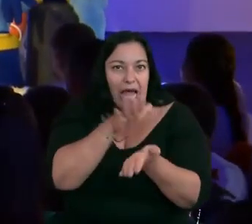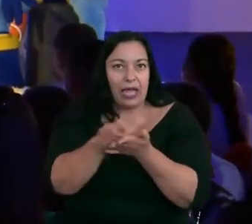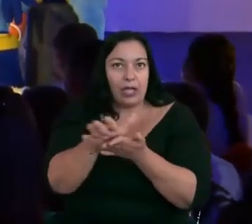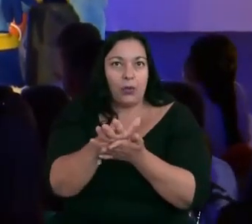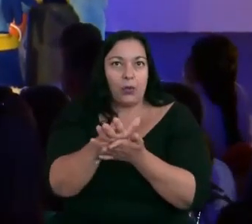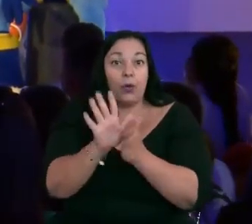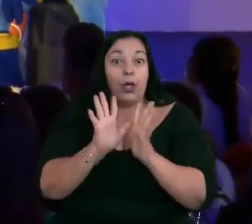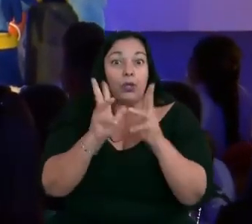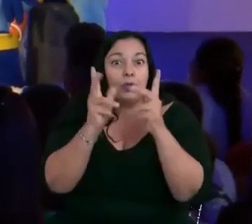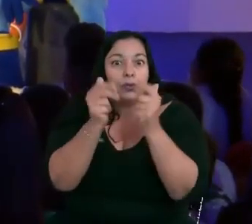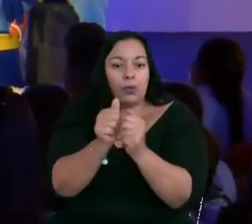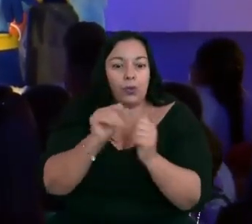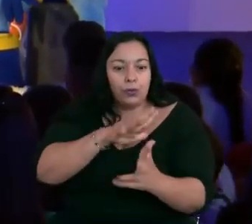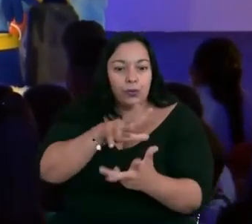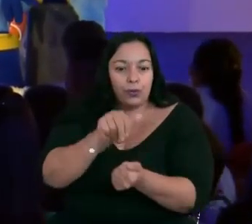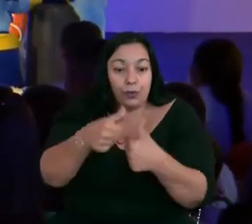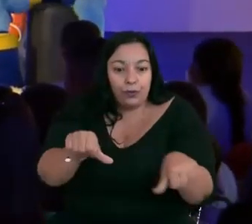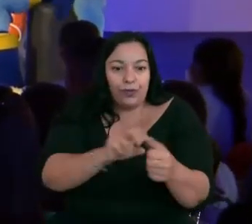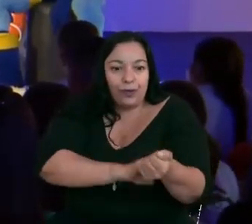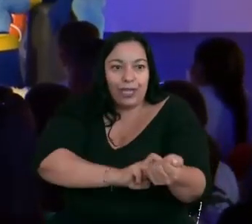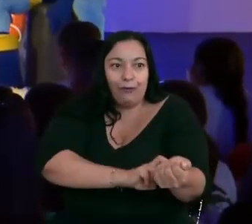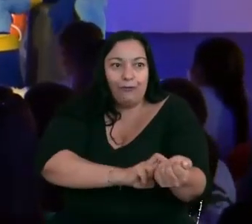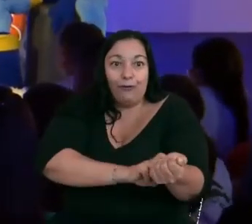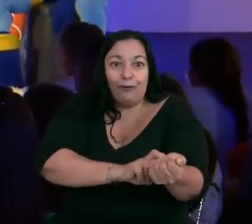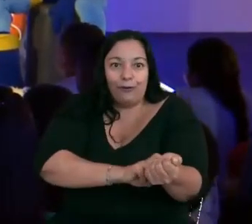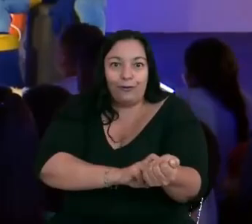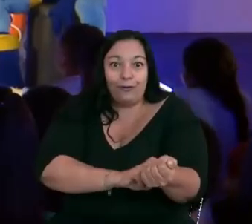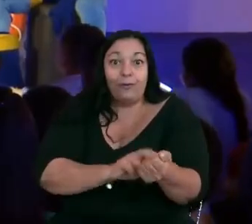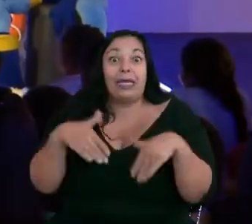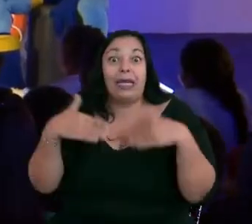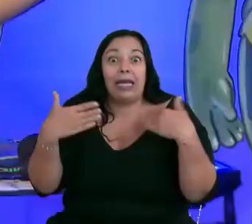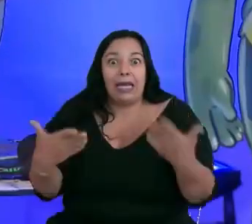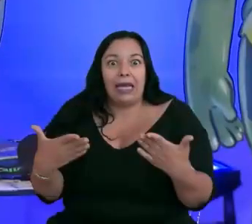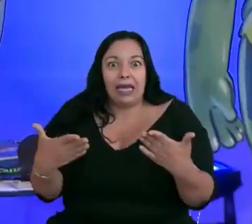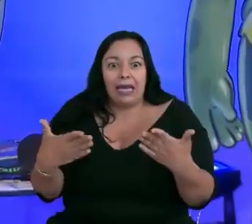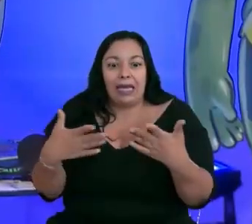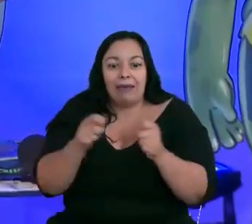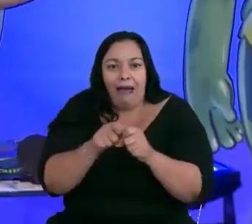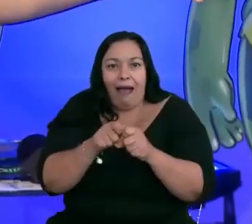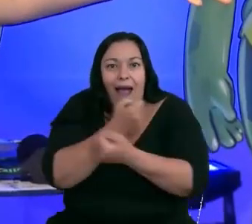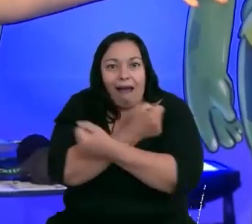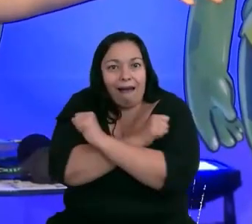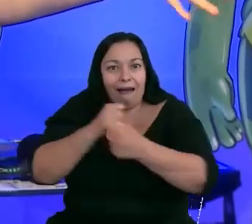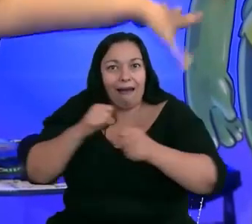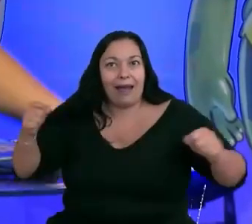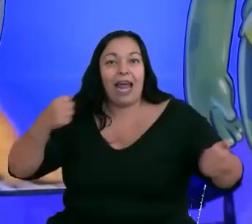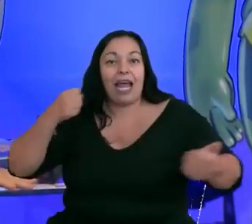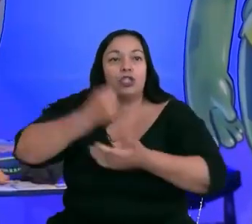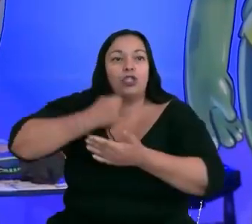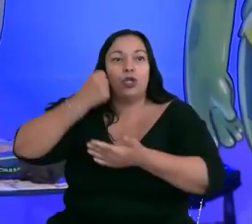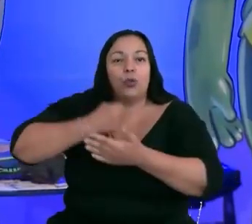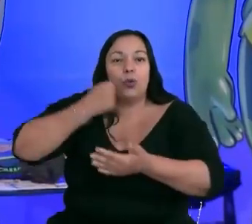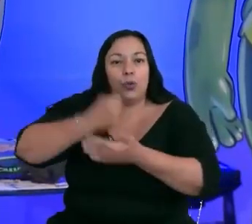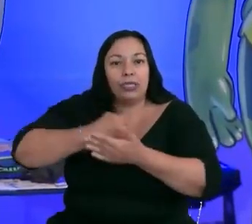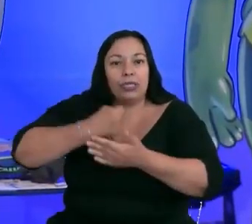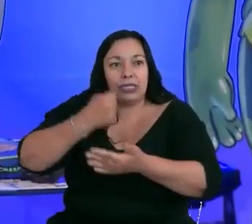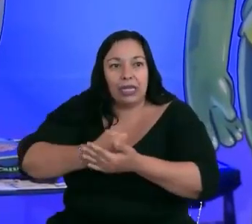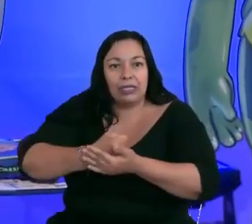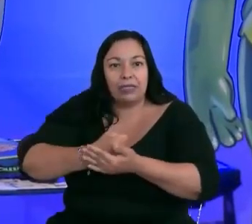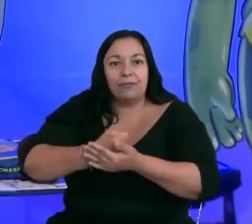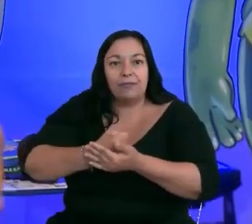ficou tenso, porque aí seria a grande luta entre Capitão Mergulho e